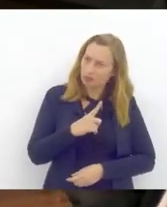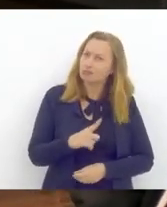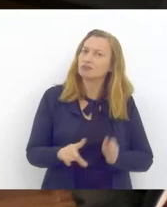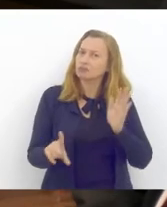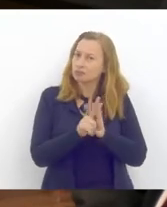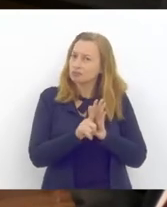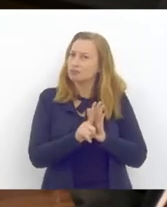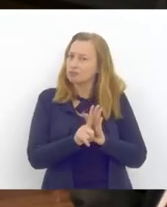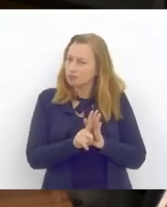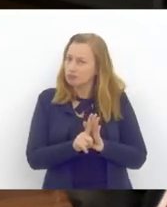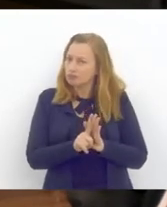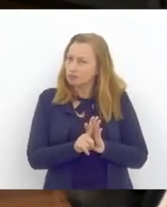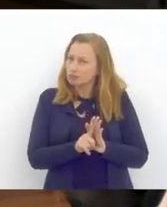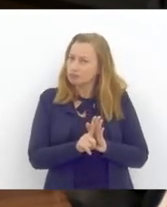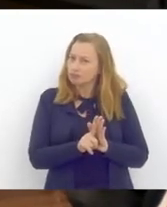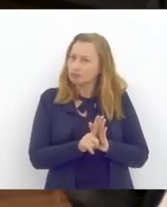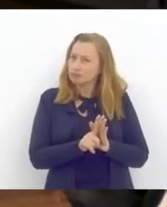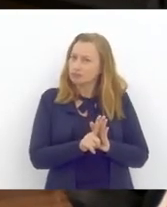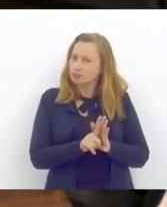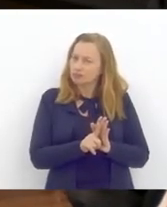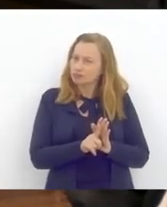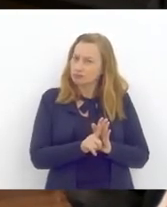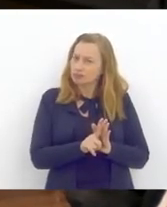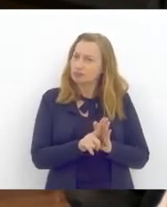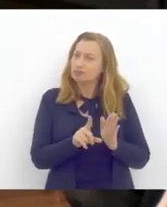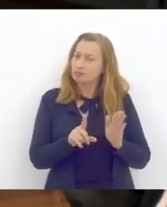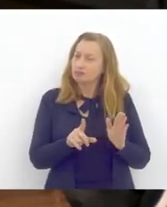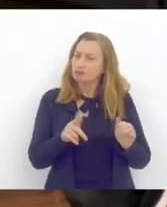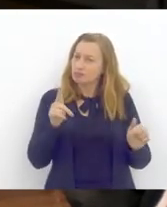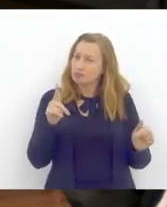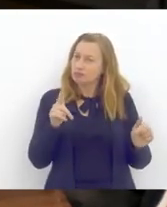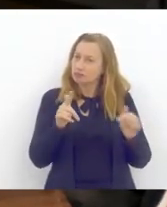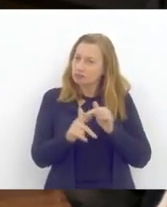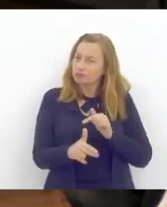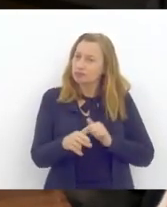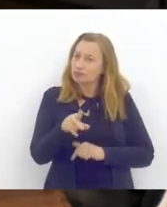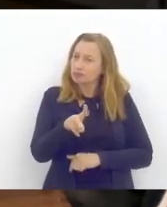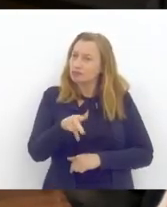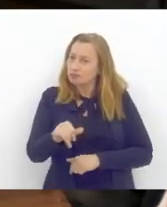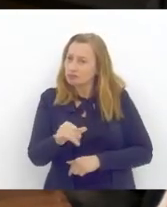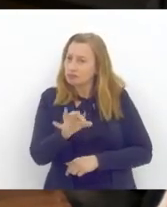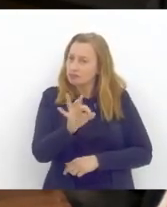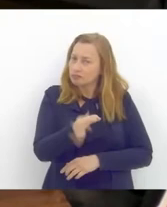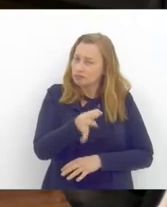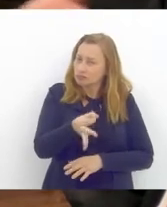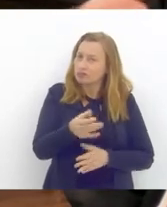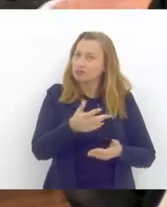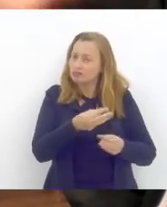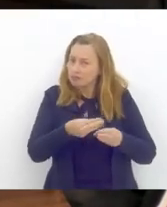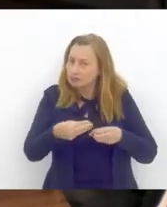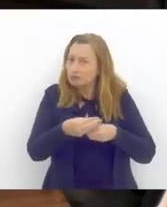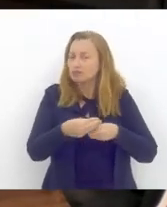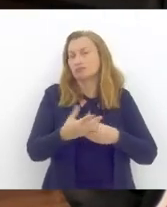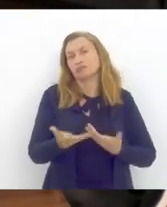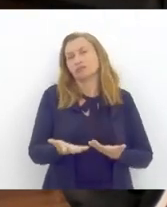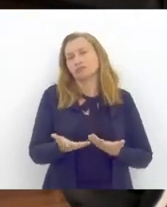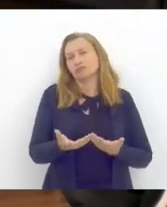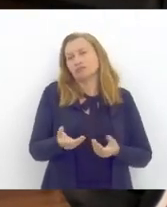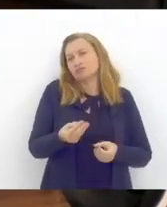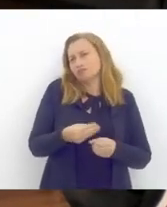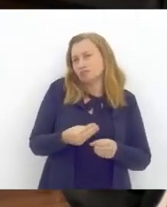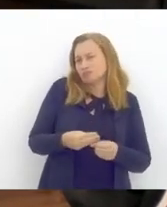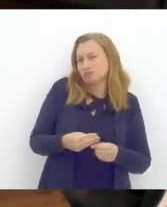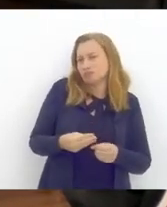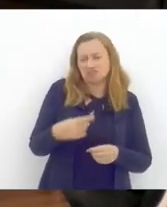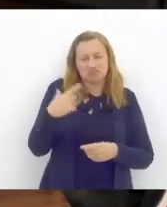lei ela vai interferir justamente nos municípios. Como é no município, não tem problema, deixa para